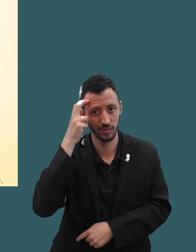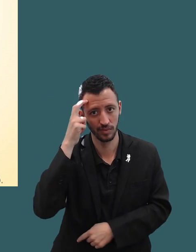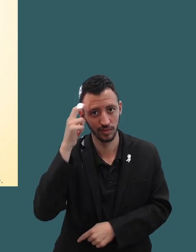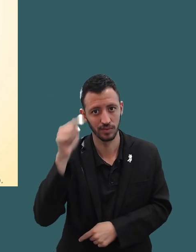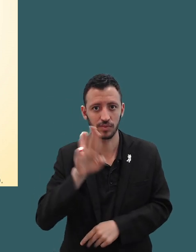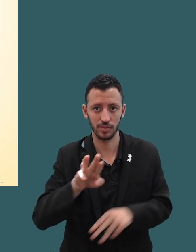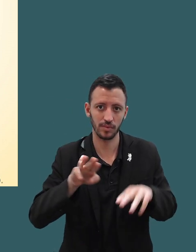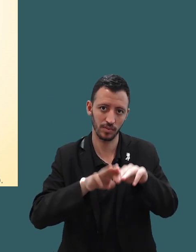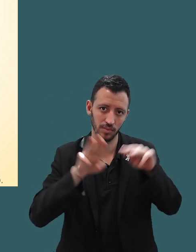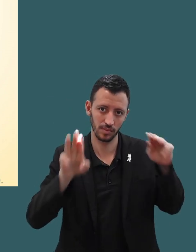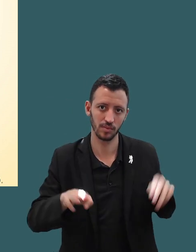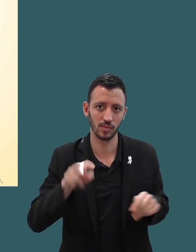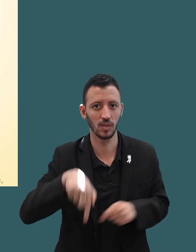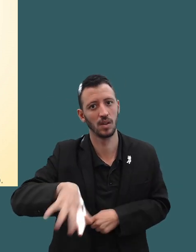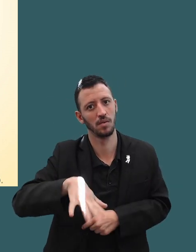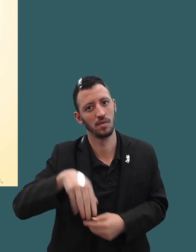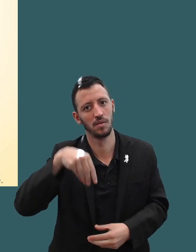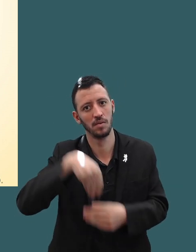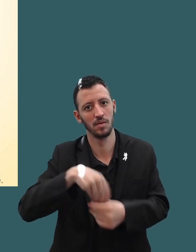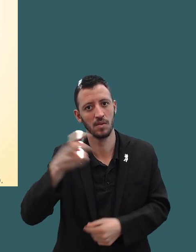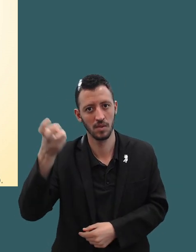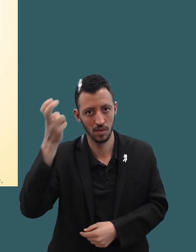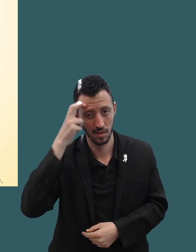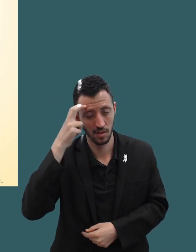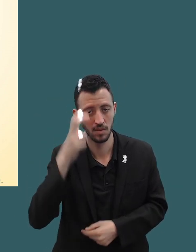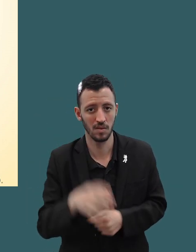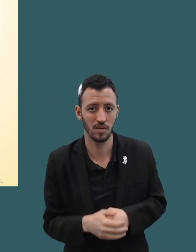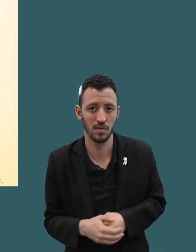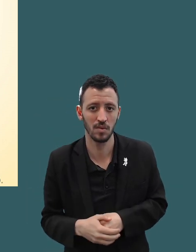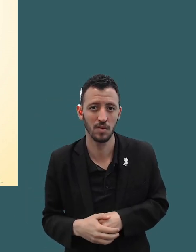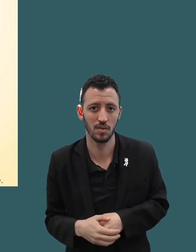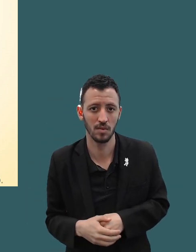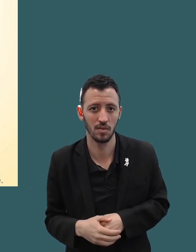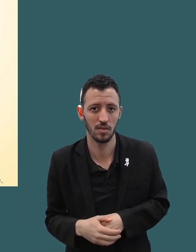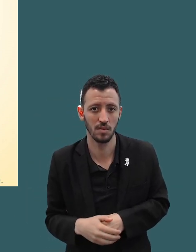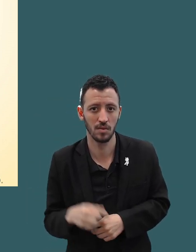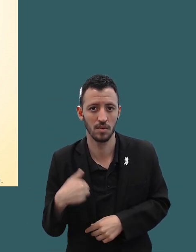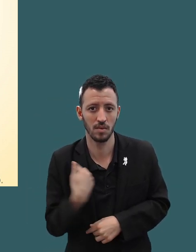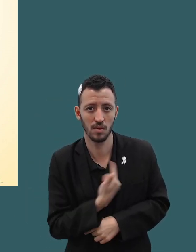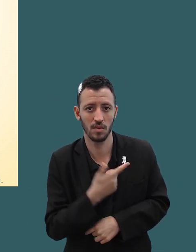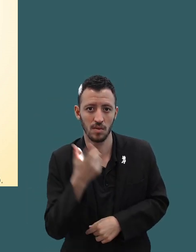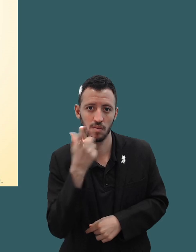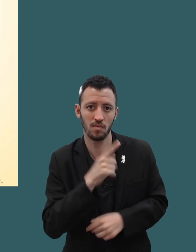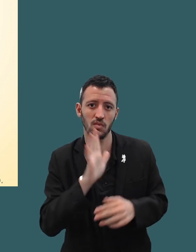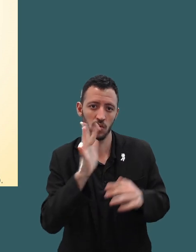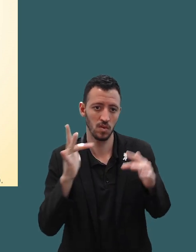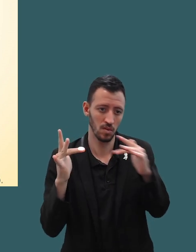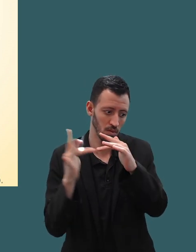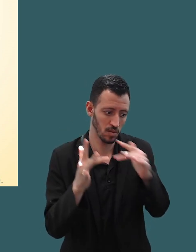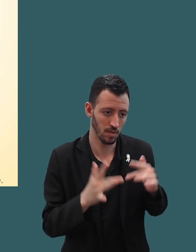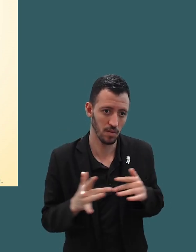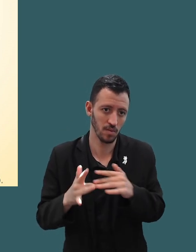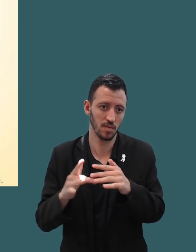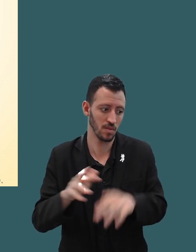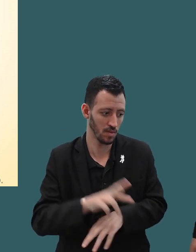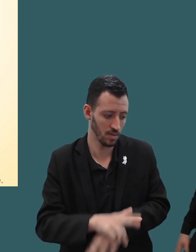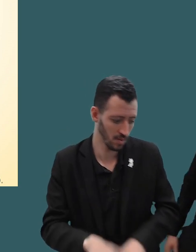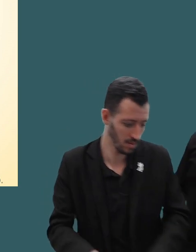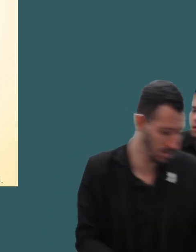um museu, ele era um ponto de cultura e um ponto de memória. Então, a gente conseguia conectar